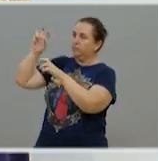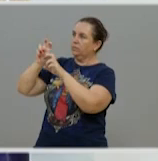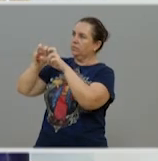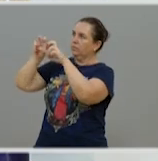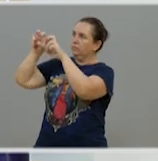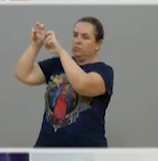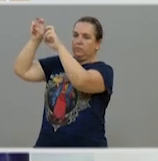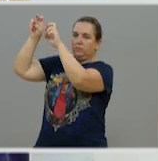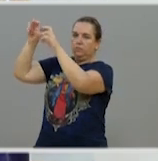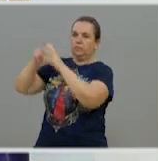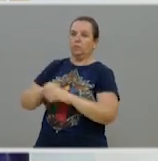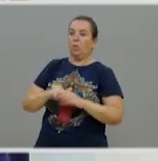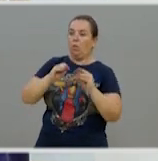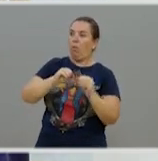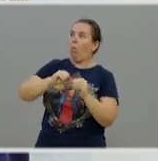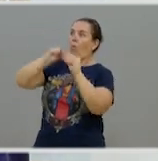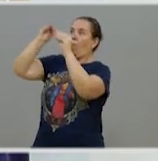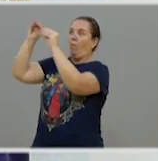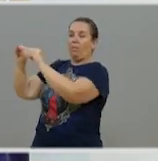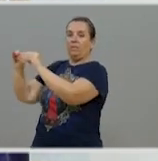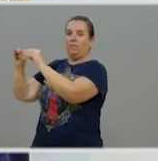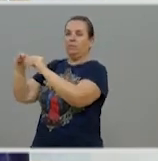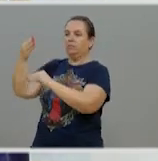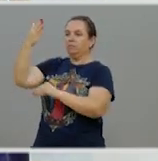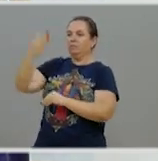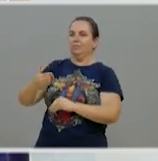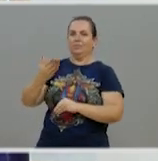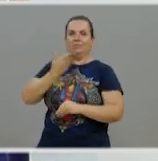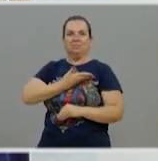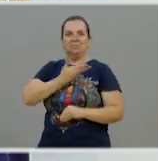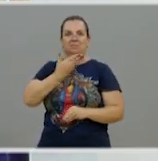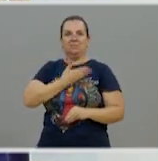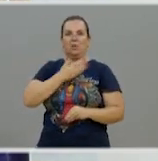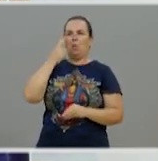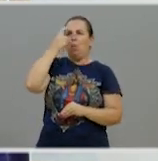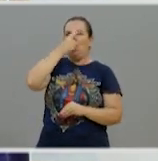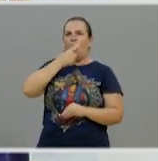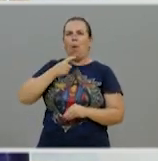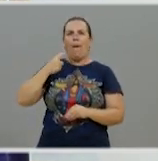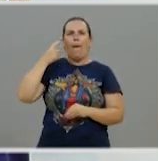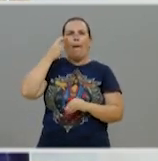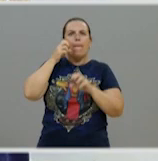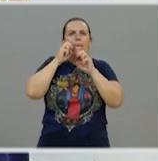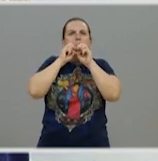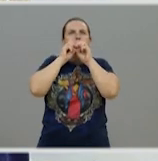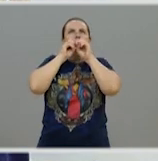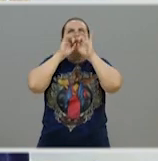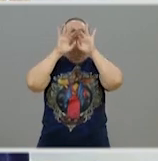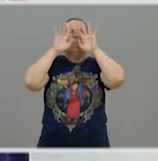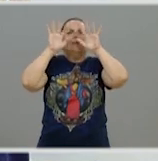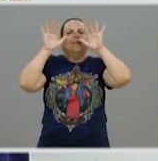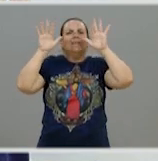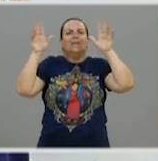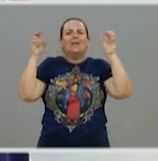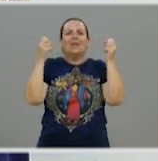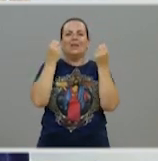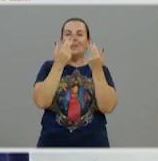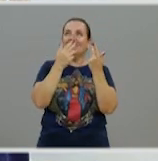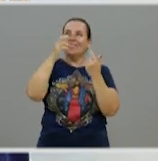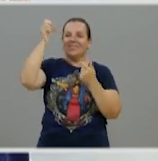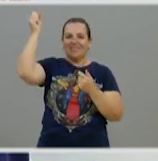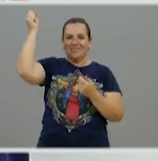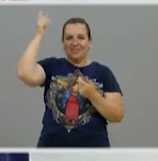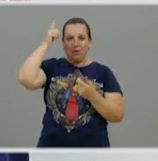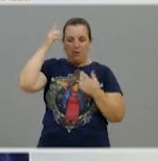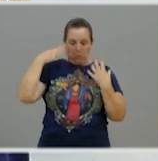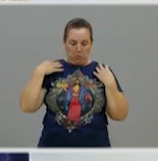foi transfigurado diante deles. O seu rosto brilhou como o sol, e